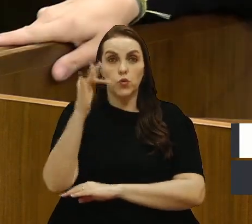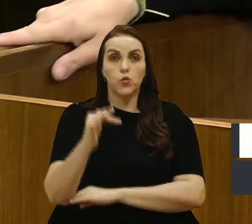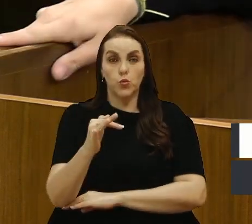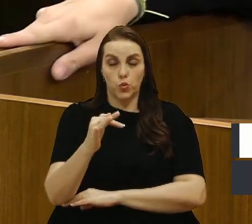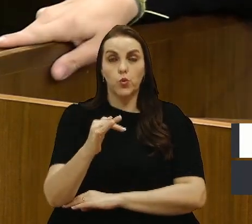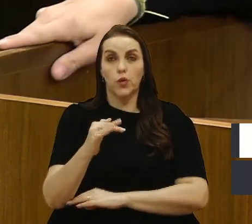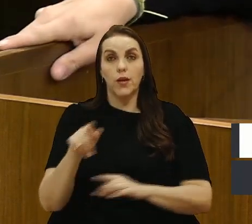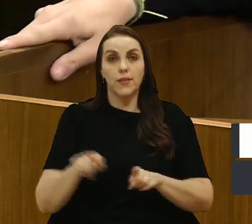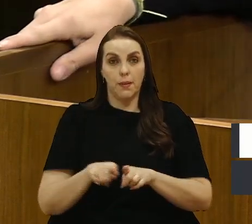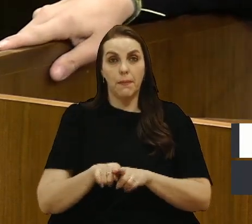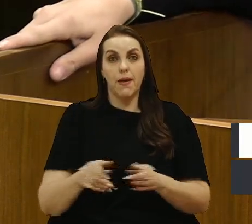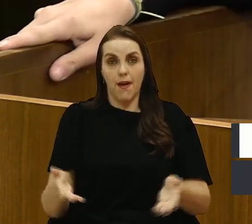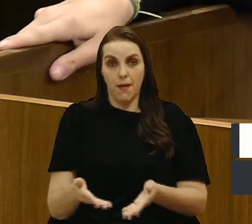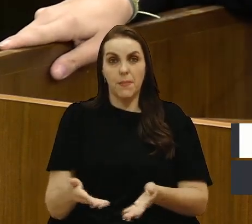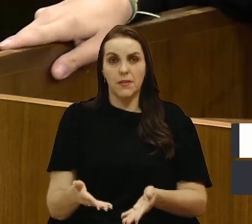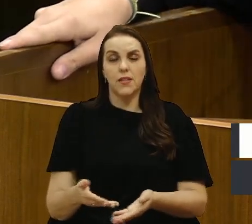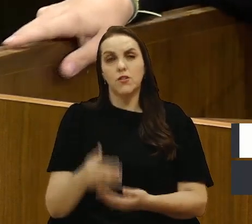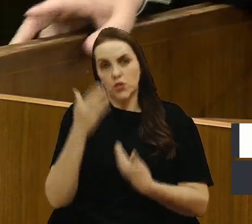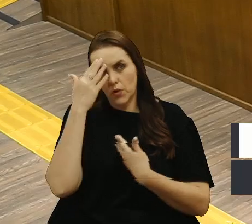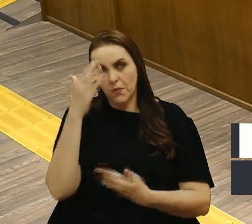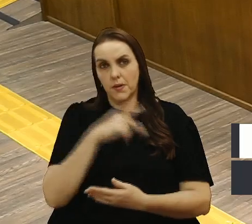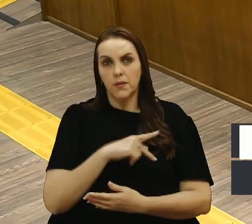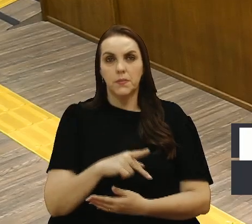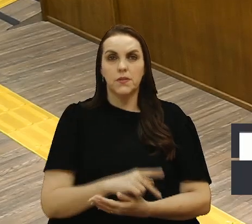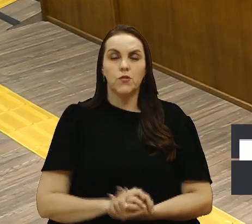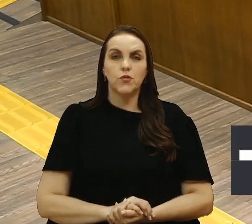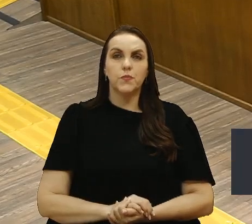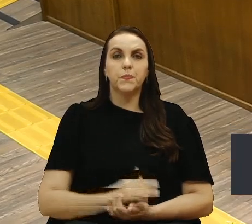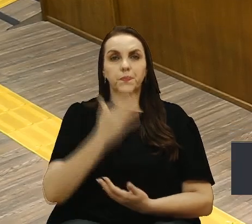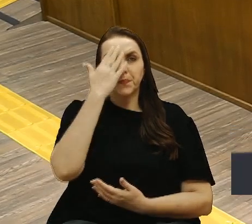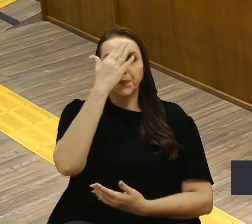é sobre o nosso presente também. Obrigado, senhor presidente. Obrigado,